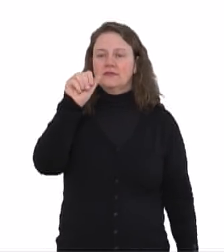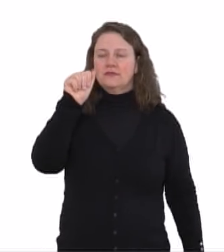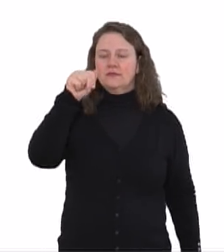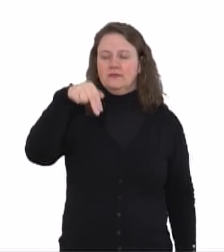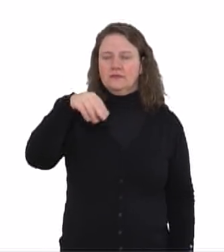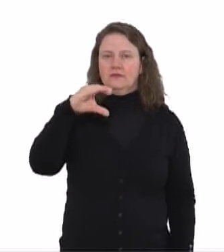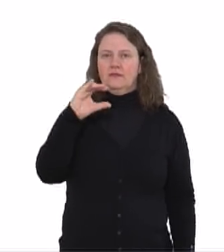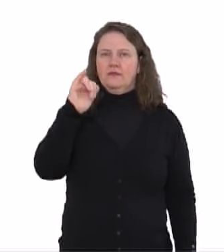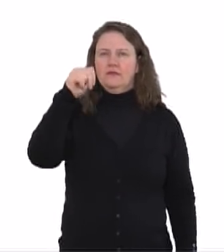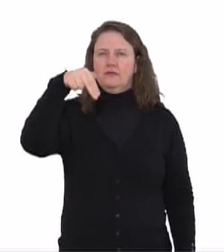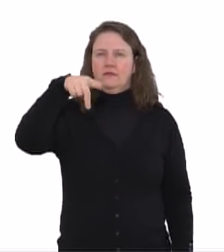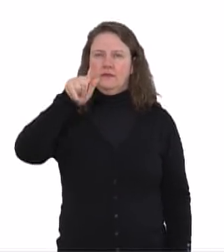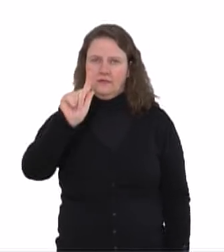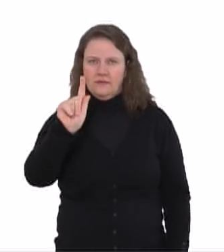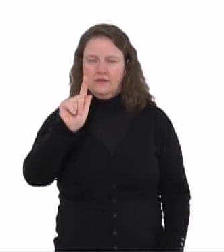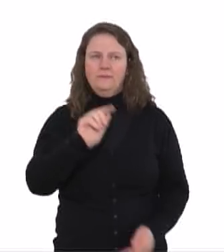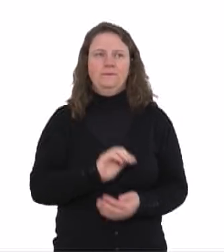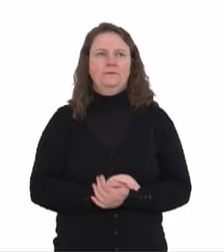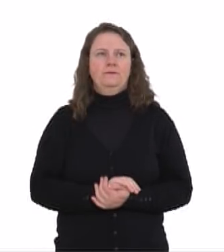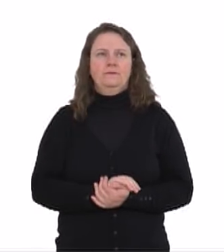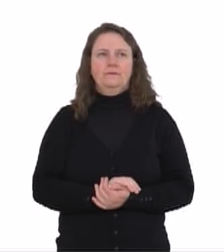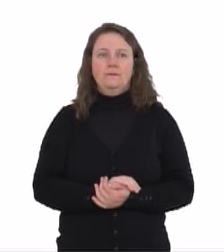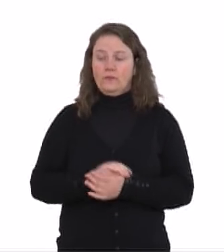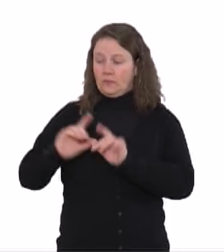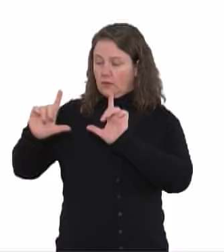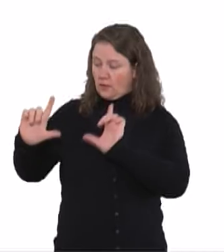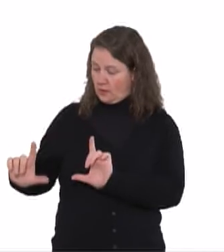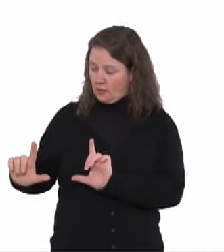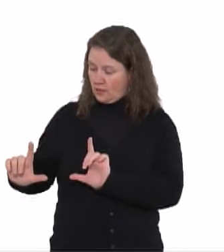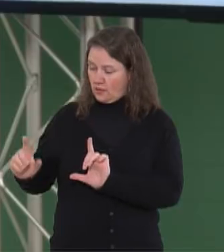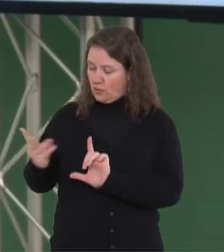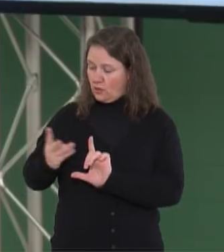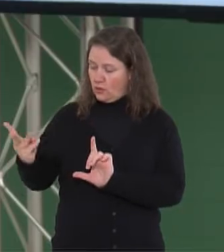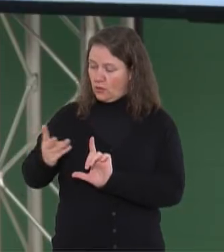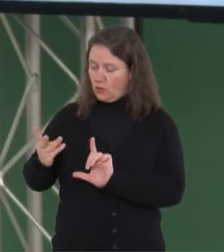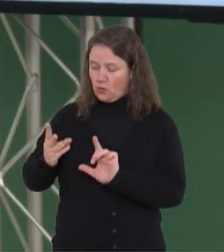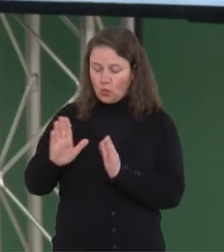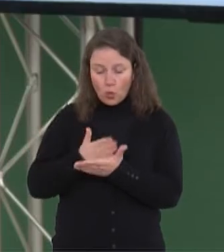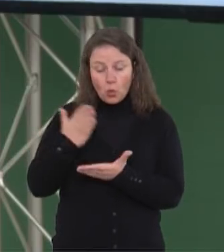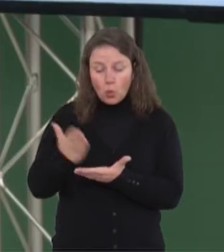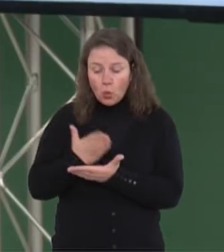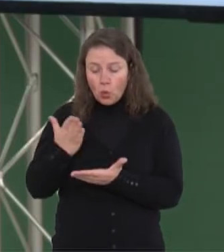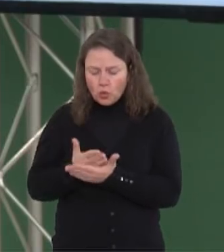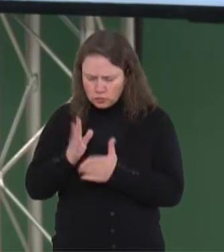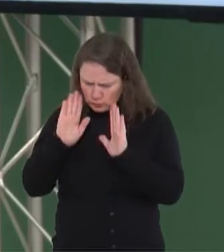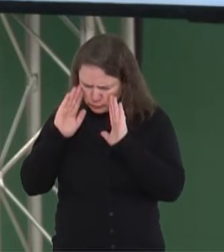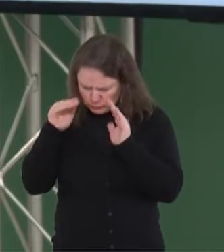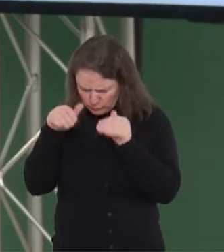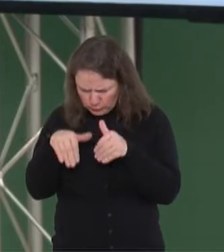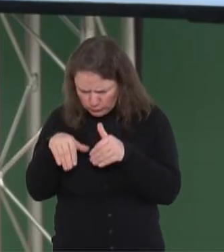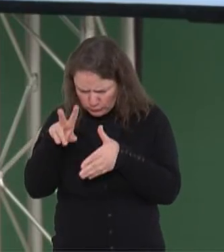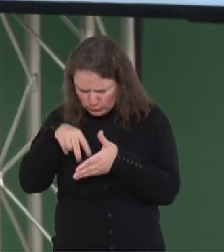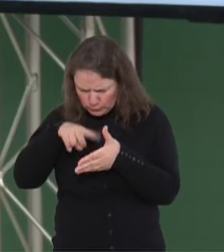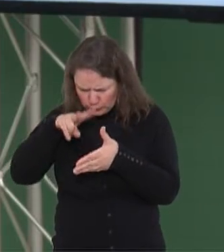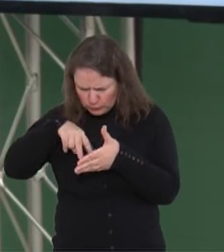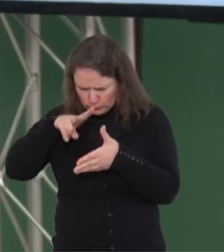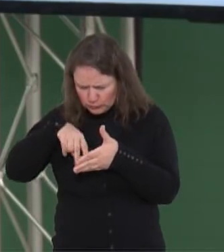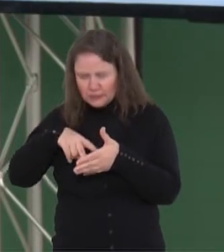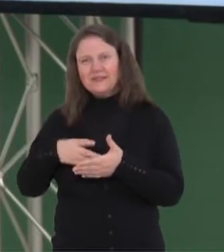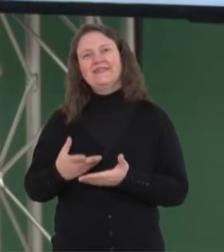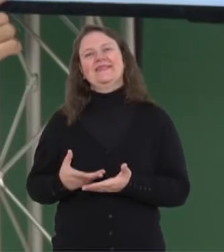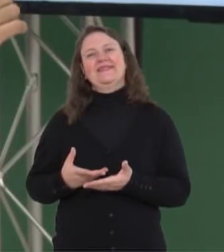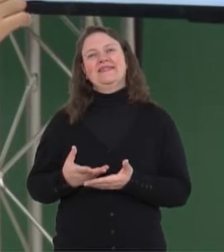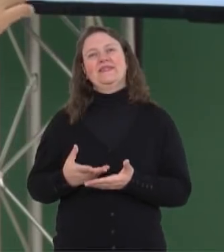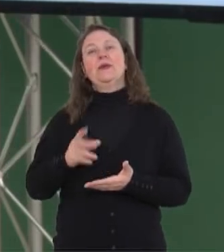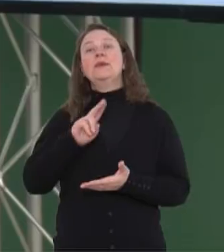free activities. E essas três crianças que estão cada uma com um livro e estão bem concentrados ali?